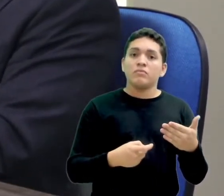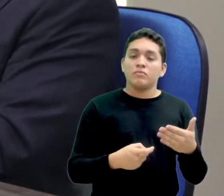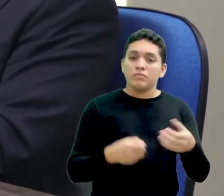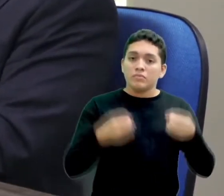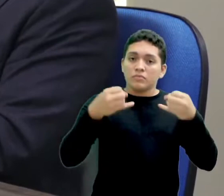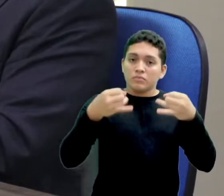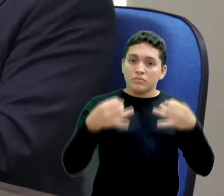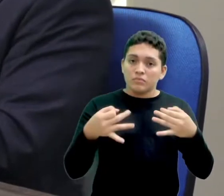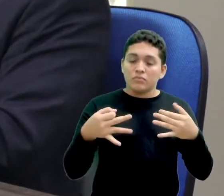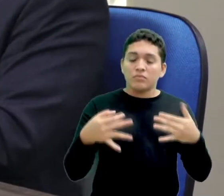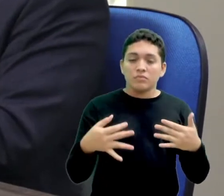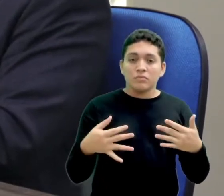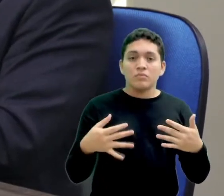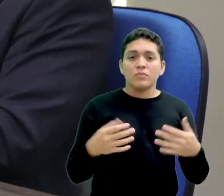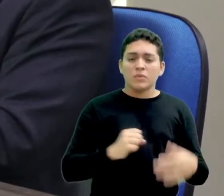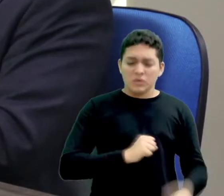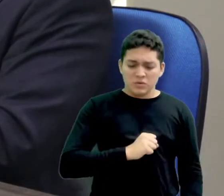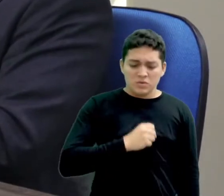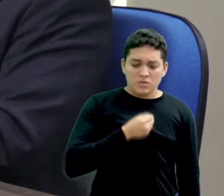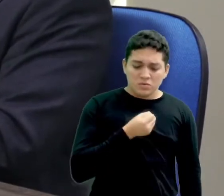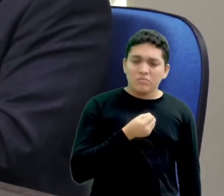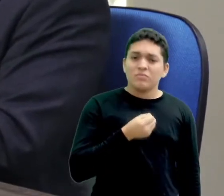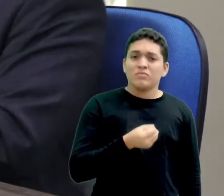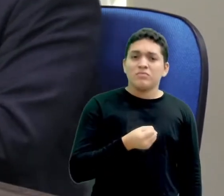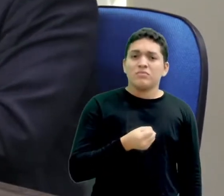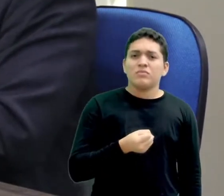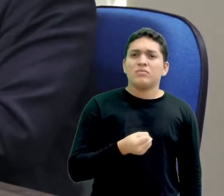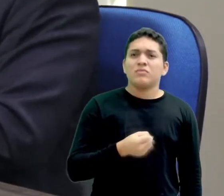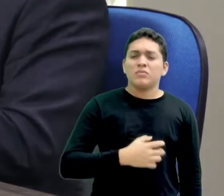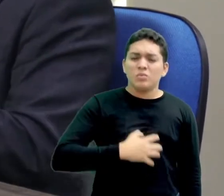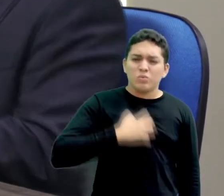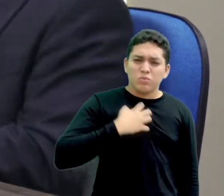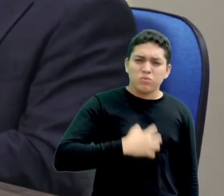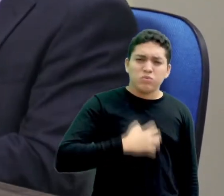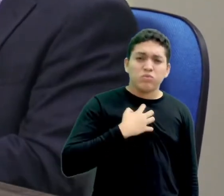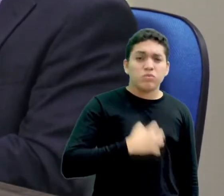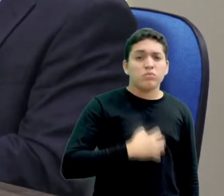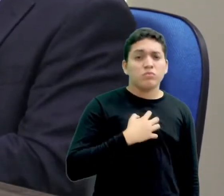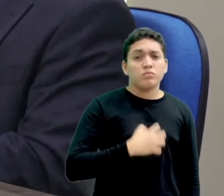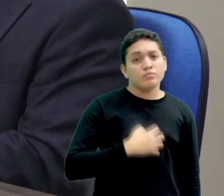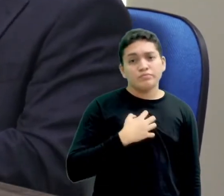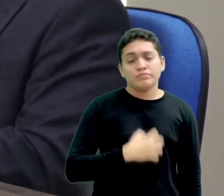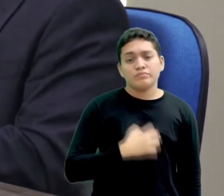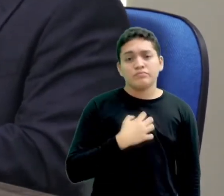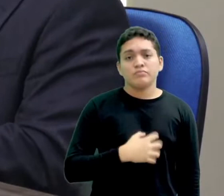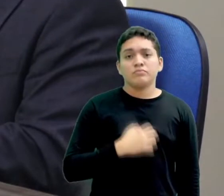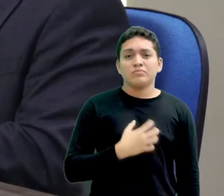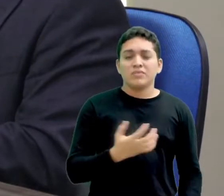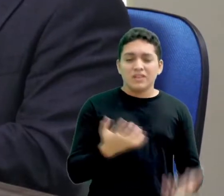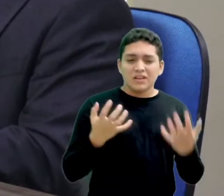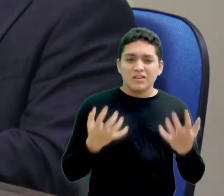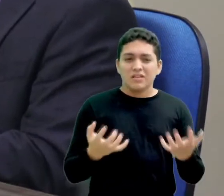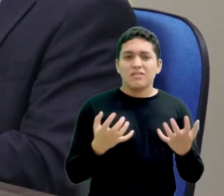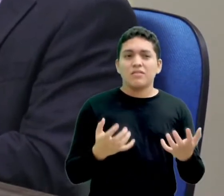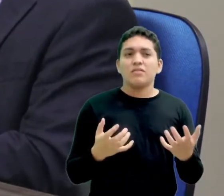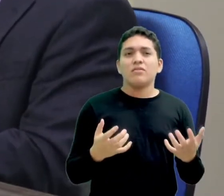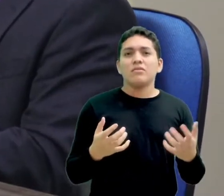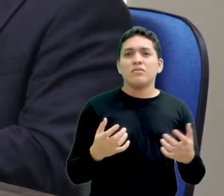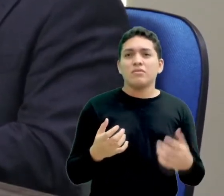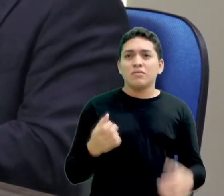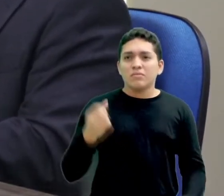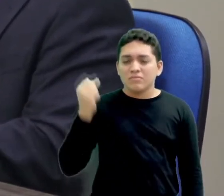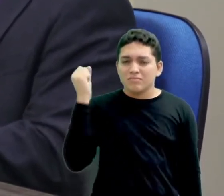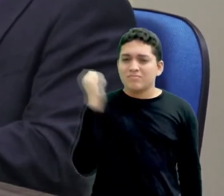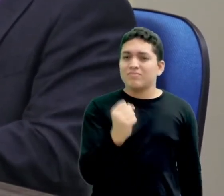ódio debaixo sob a vingança, ou seja, eu quero me vingar, eu quero cometer